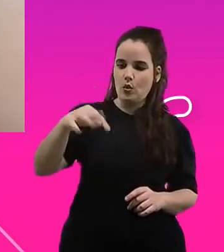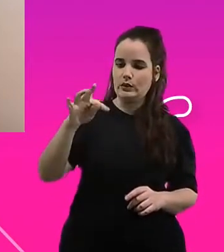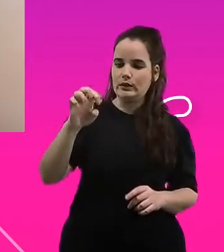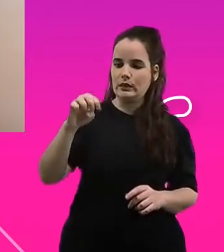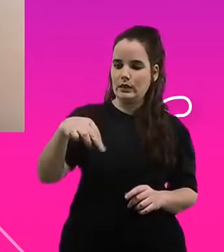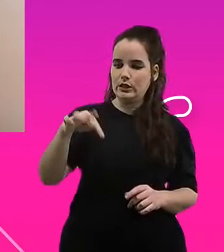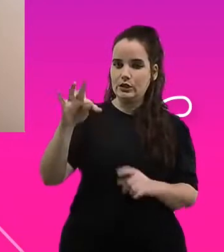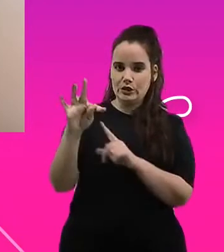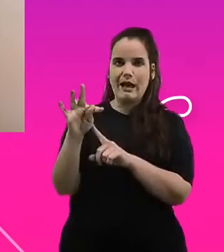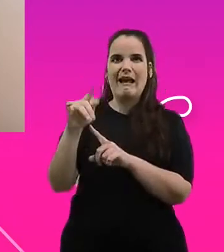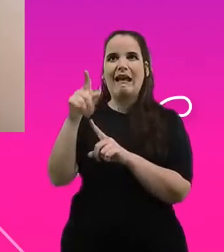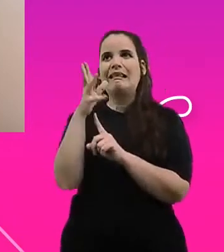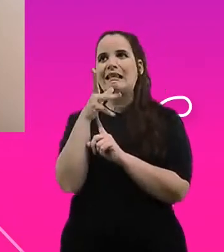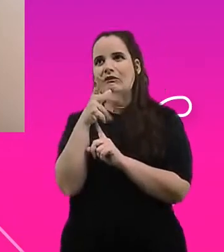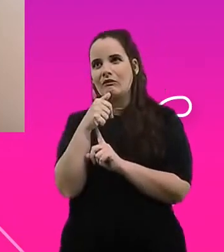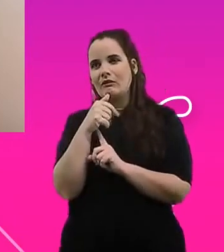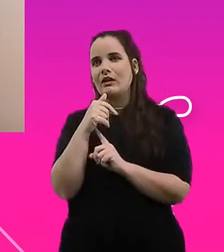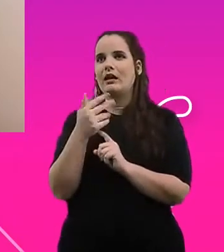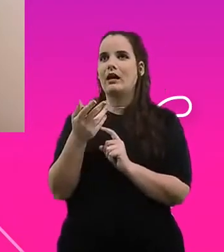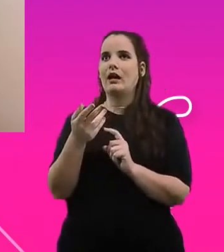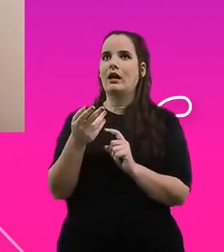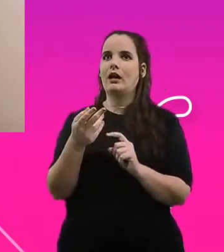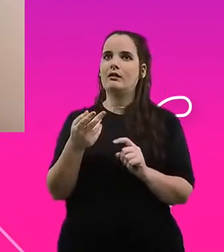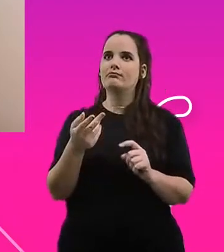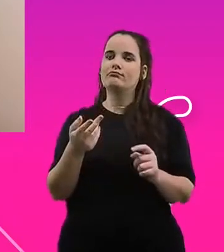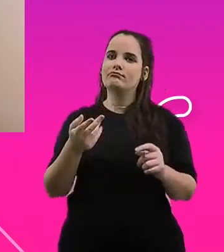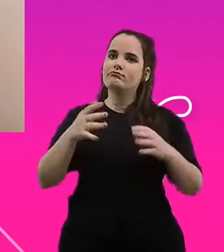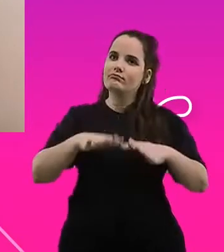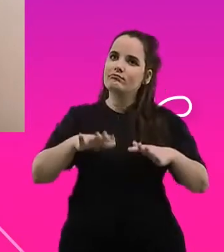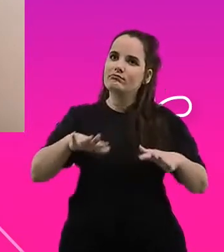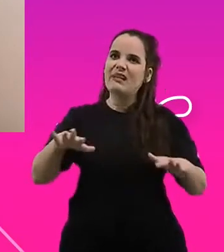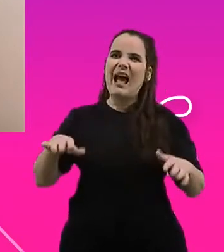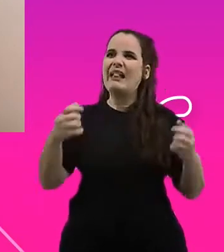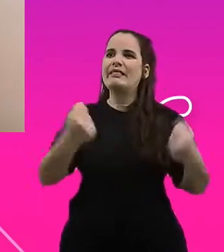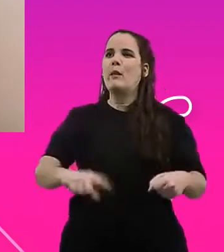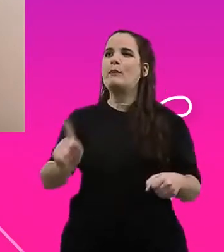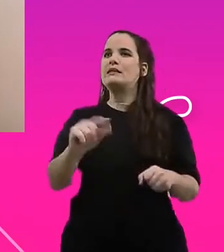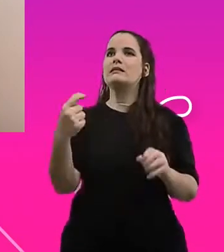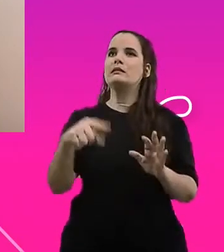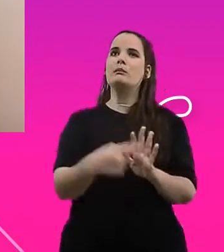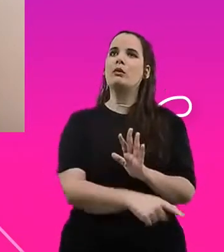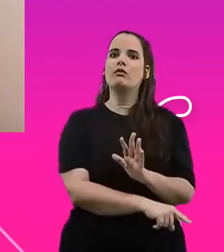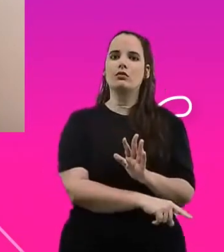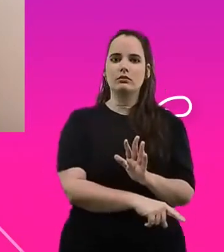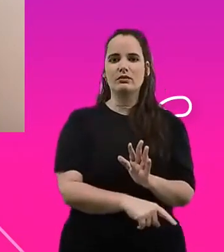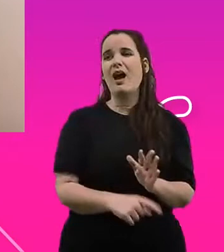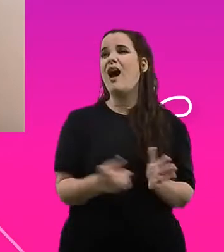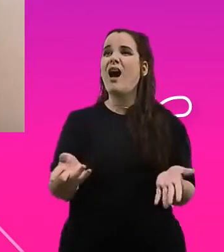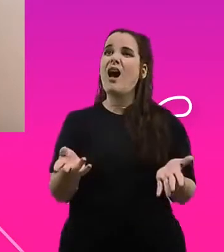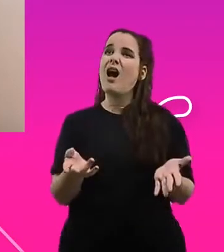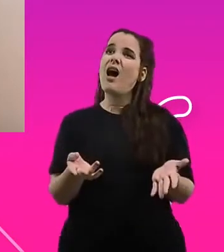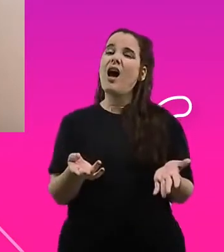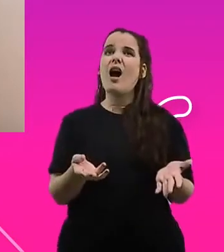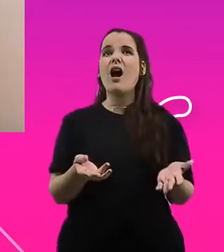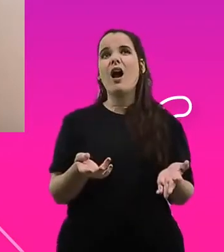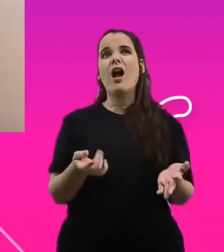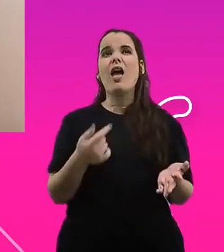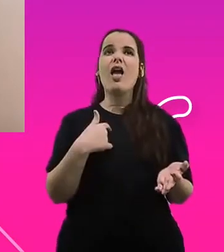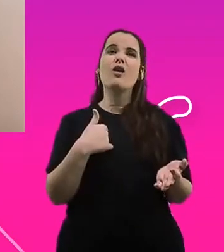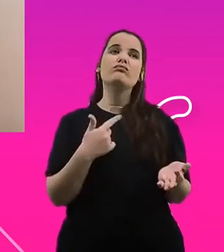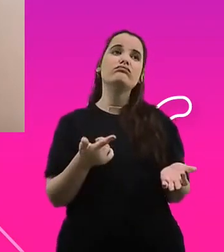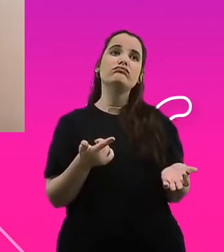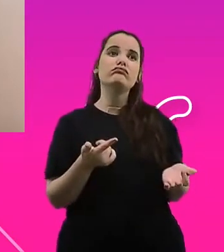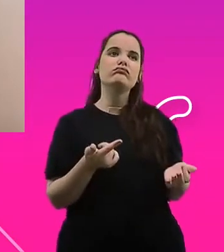mais tranquilo, ele não precisa ter consistência. No sentido de uma hora eu faço, aí outra hora um tempo depois eu faço